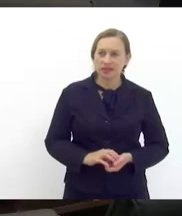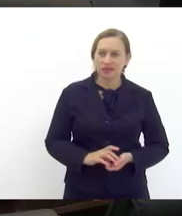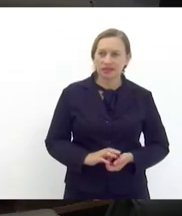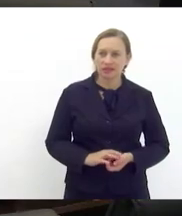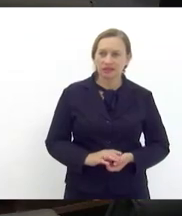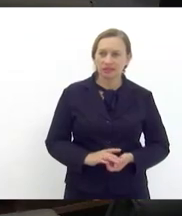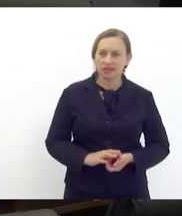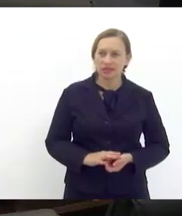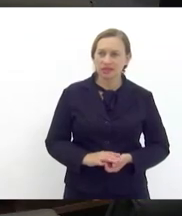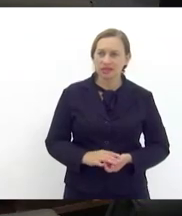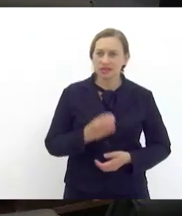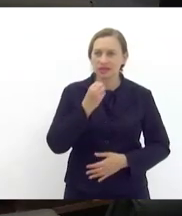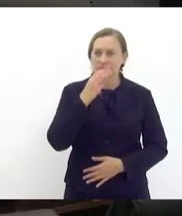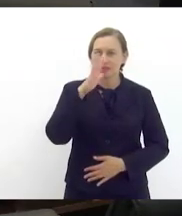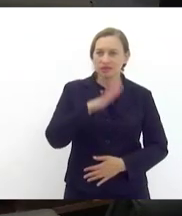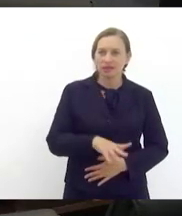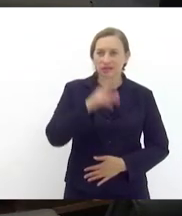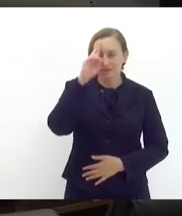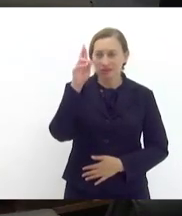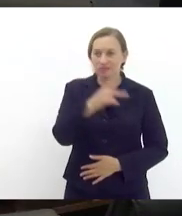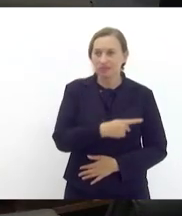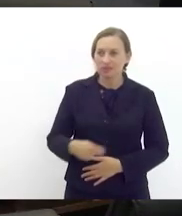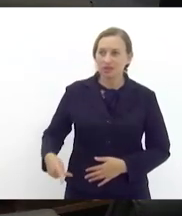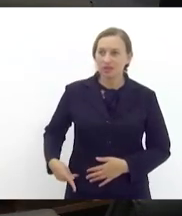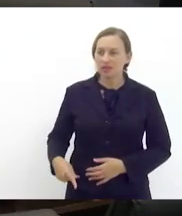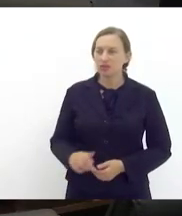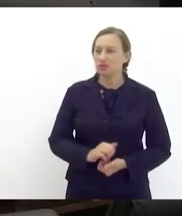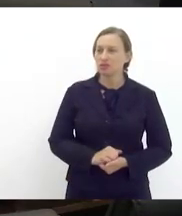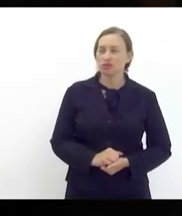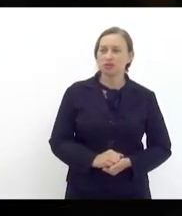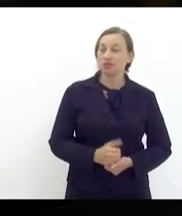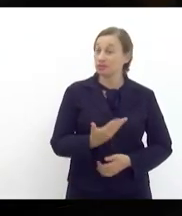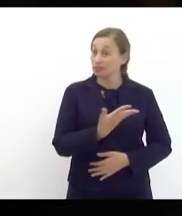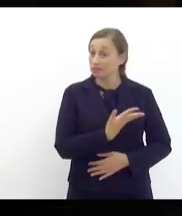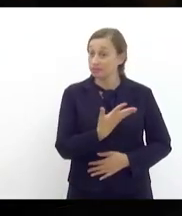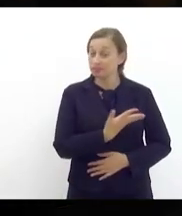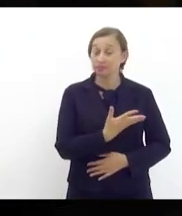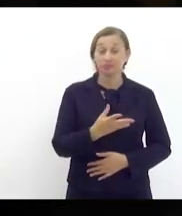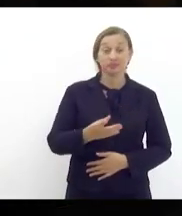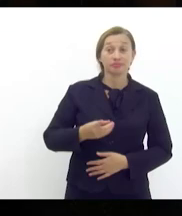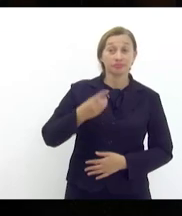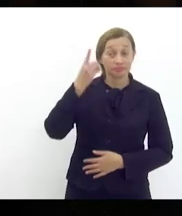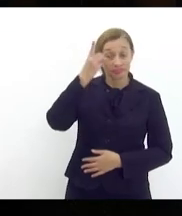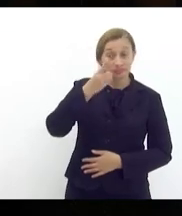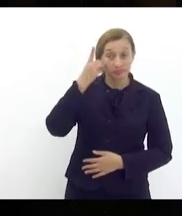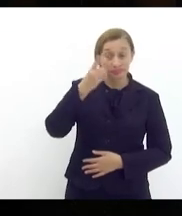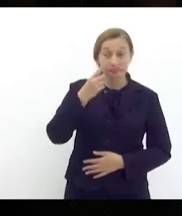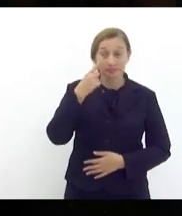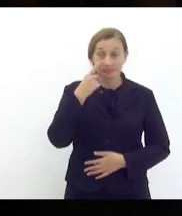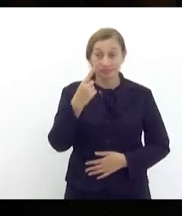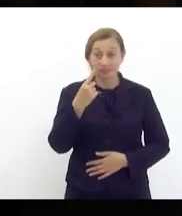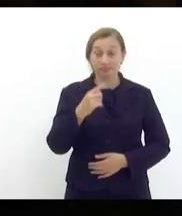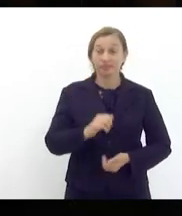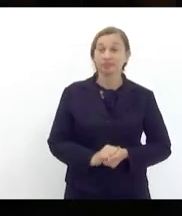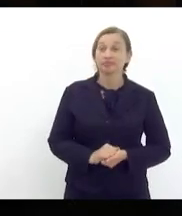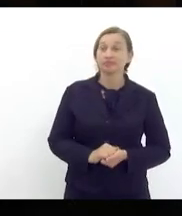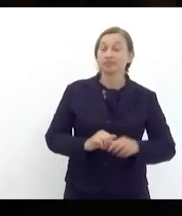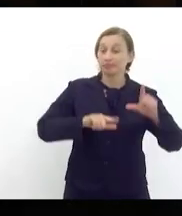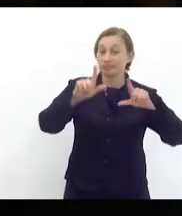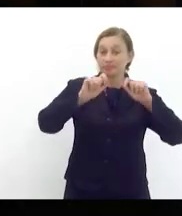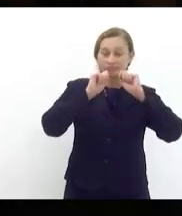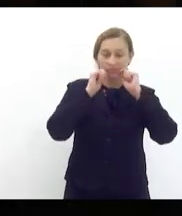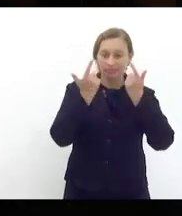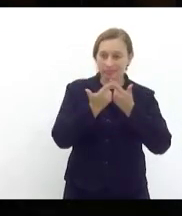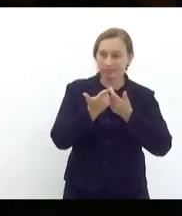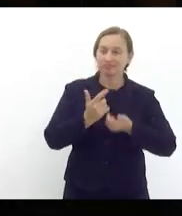Boa tarde, presidente, novos colegas parlamentares e quem nos assiste pela TV